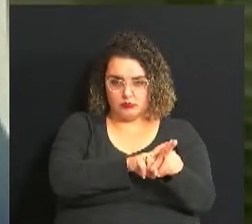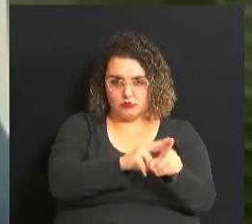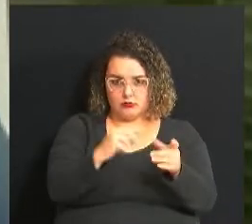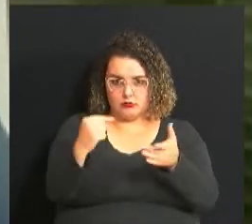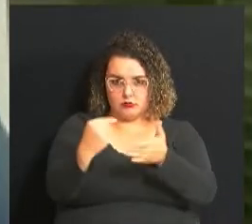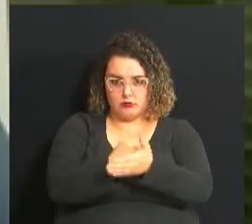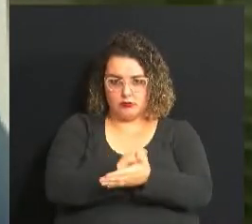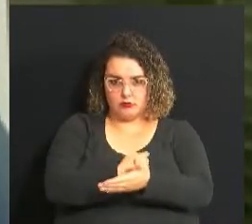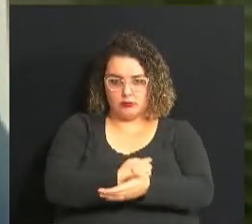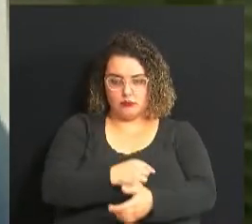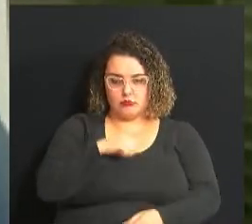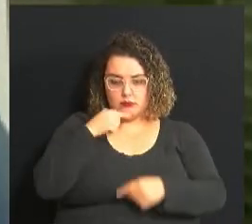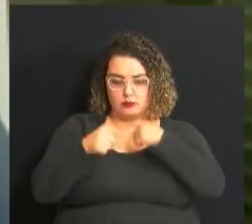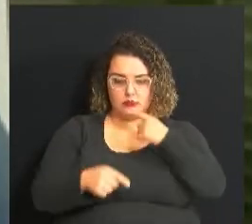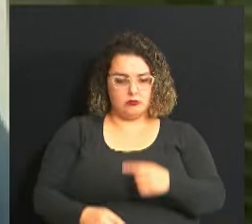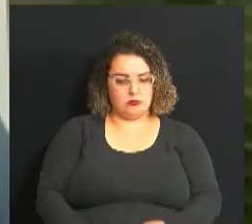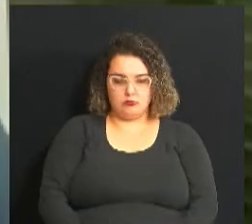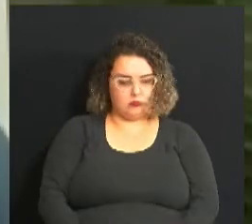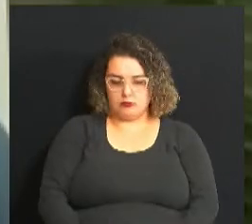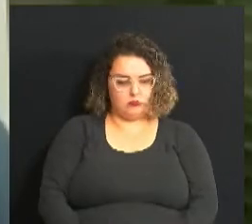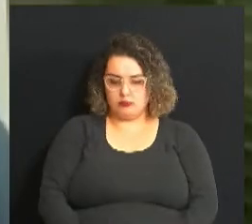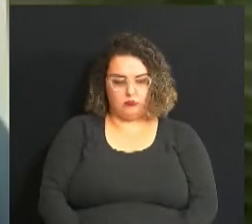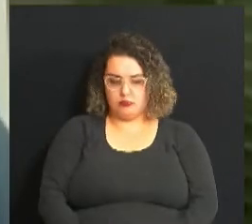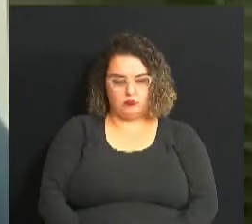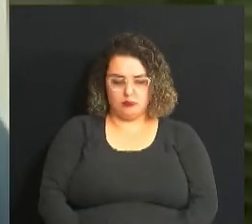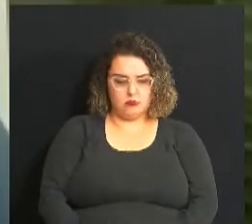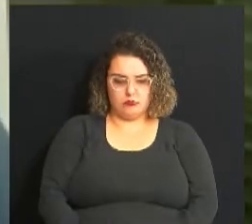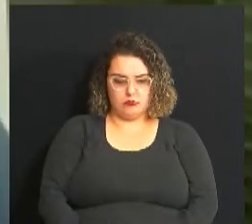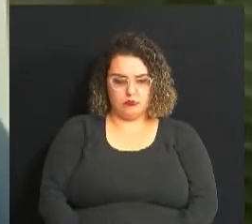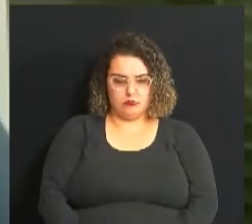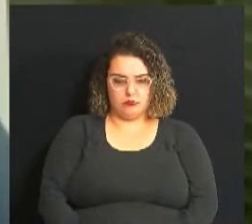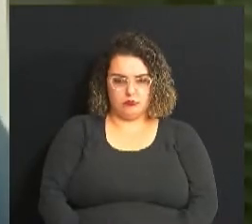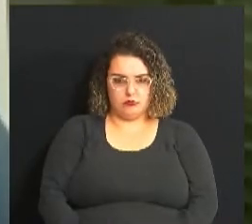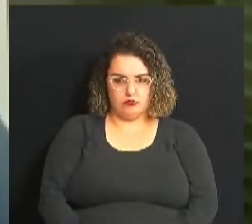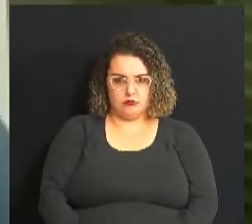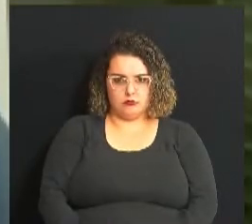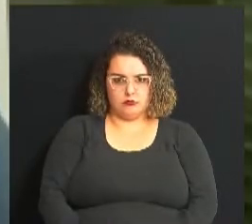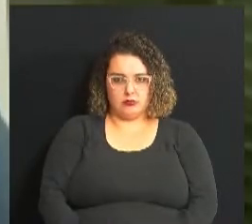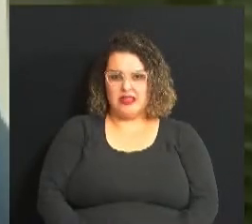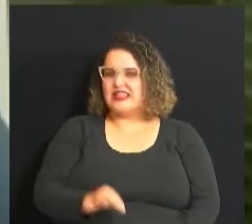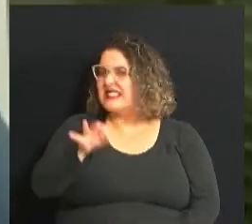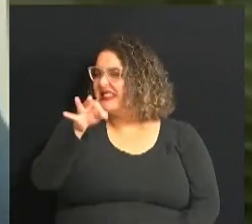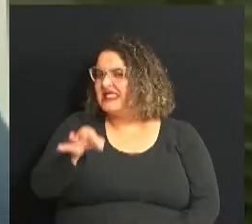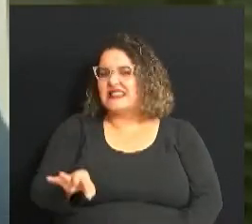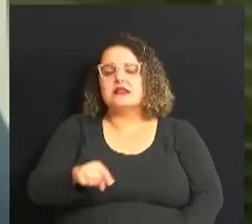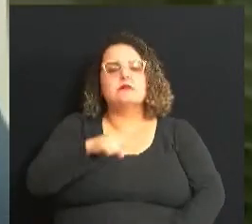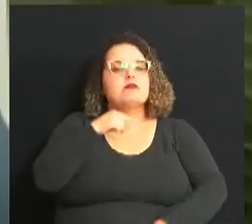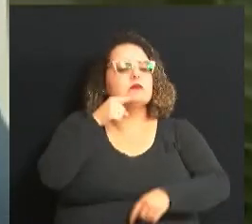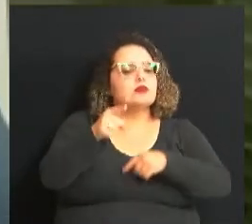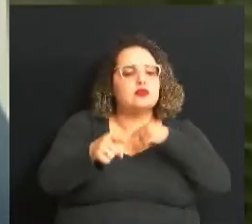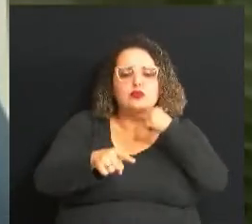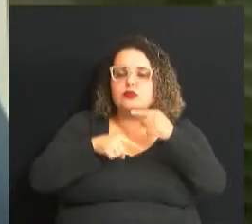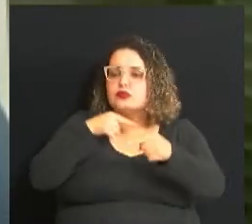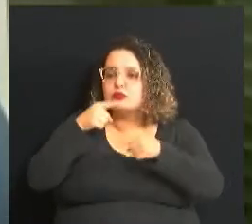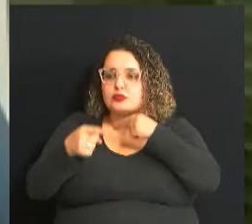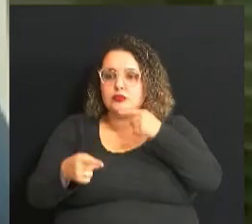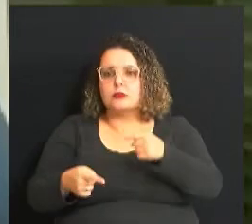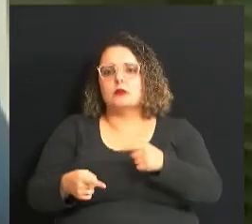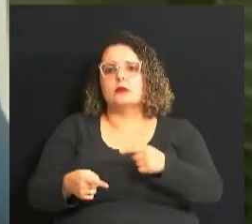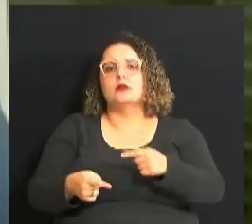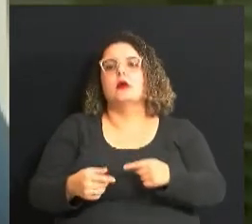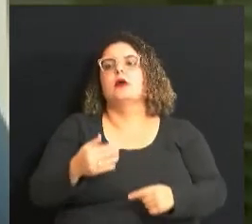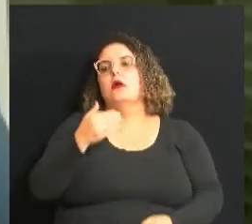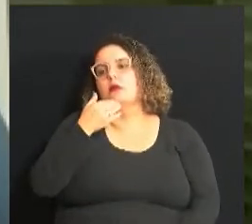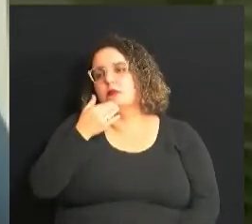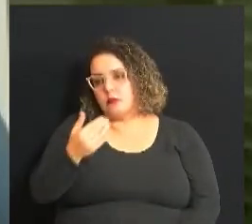não tem. Eu tenho certeza que ele está cravado de perguntas. Eu peço para ele ir para a casa dele, conversar